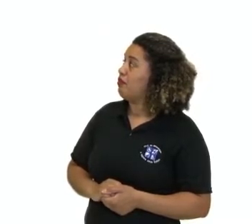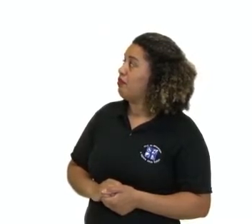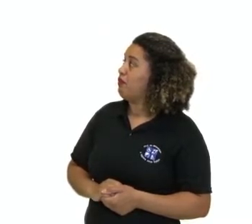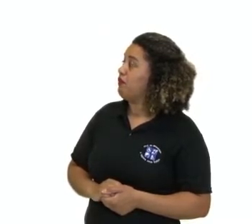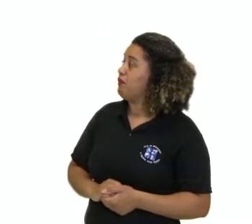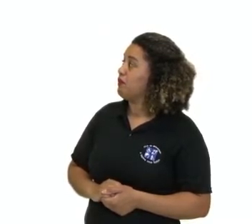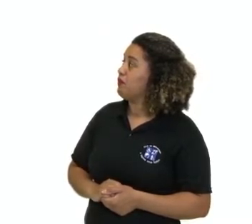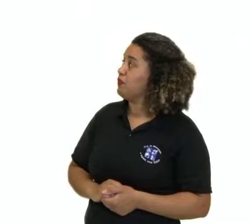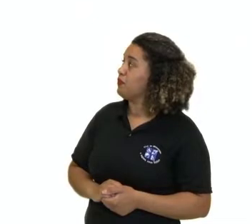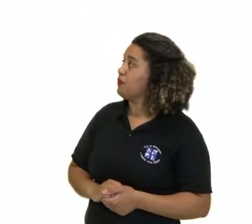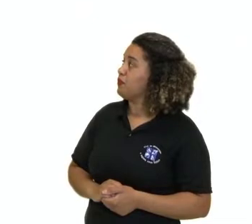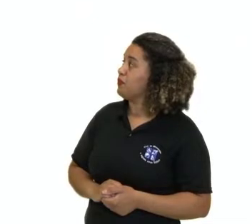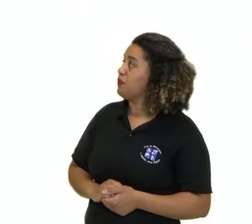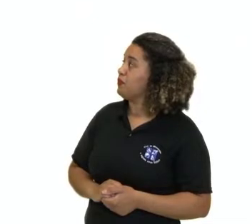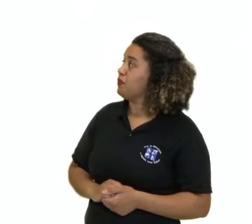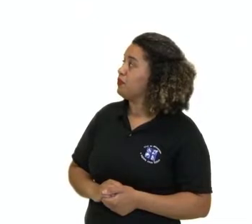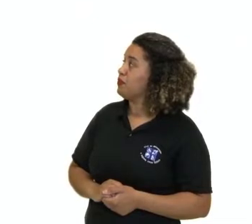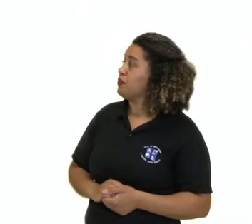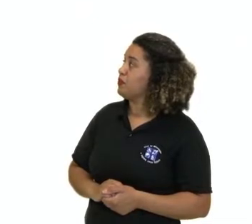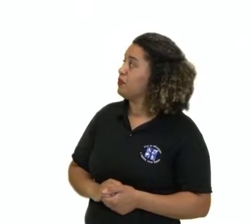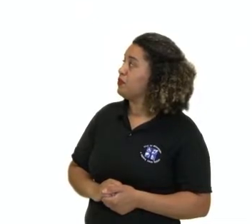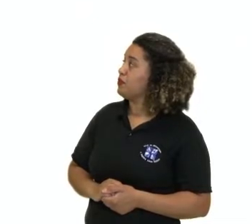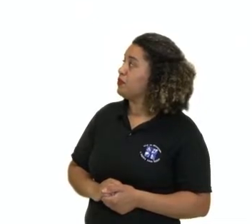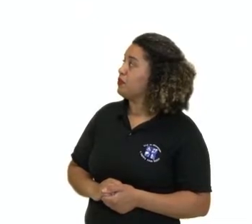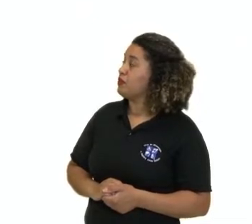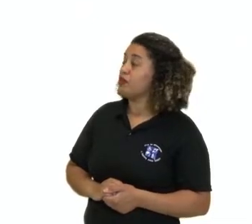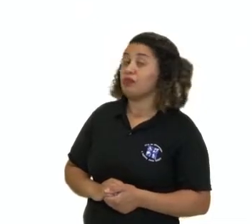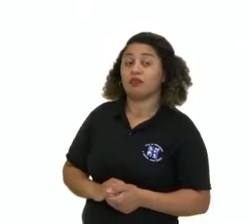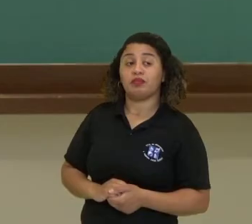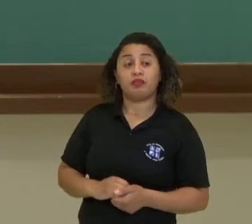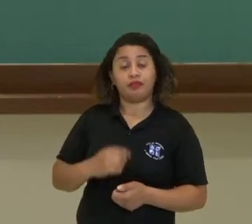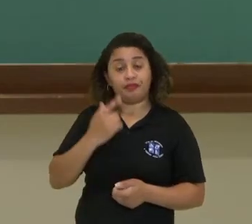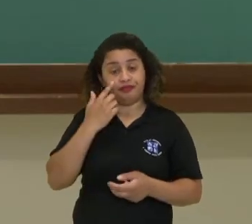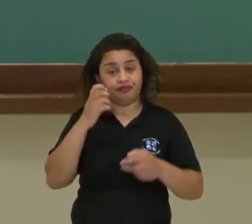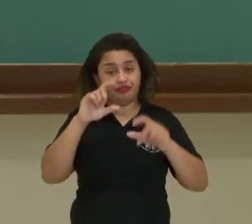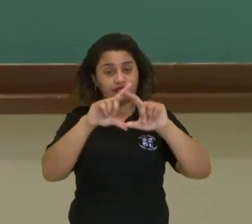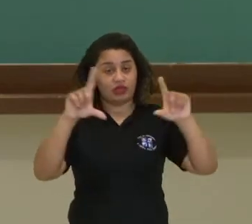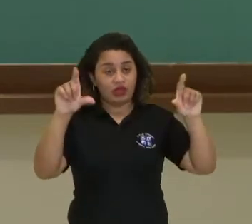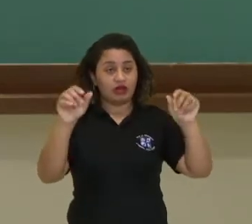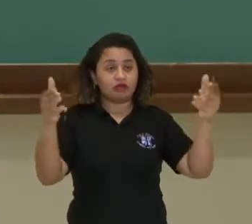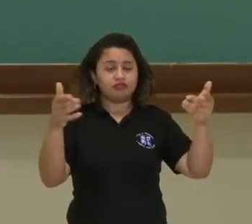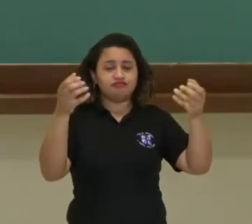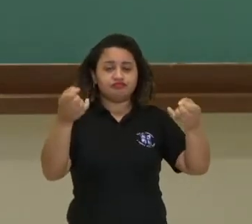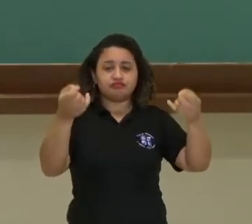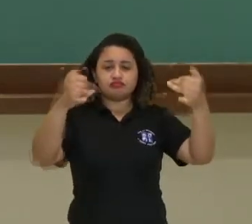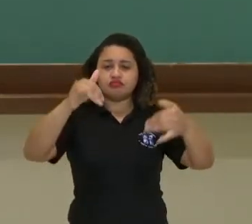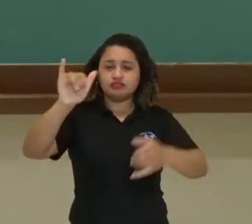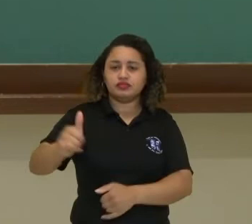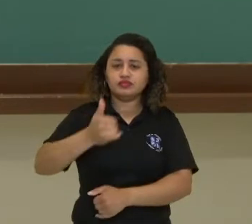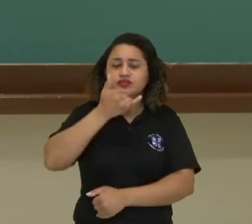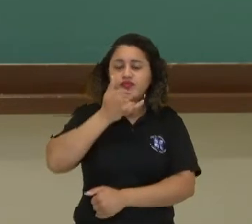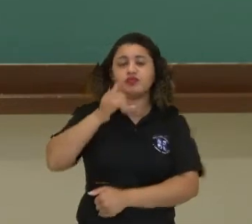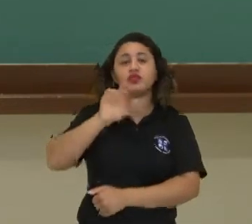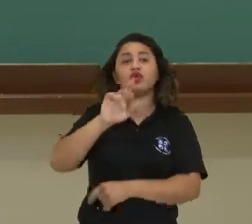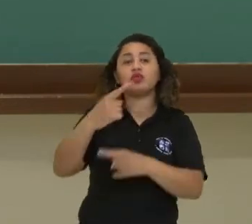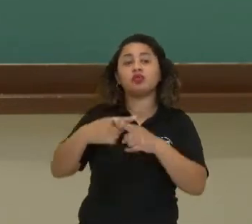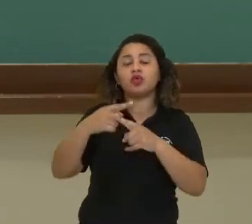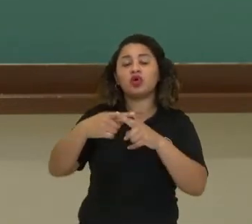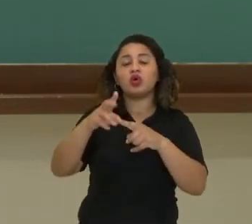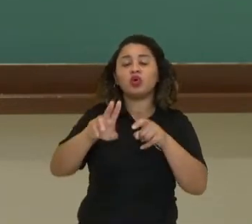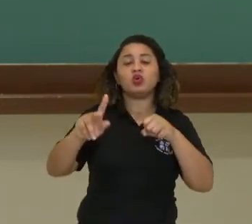atuação em diversos ambientes como clínicas e escolas você vai justificar o uso da próclise